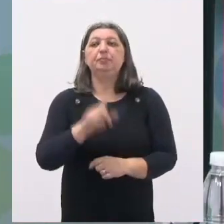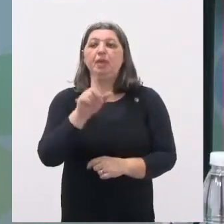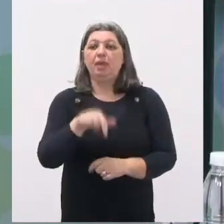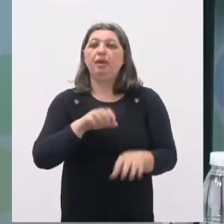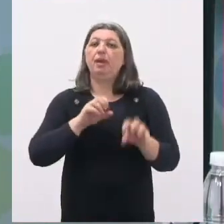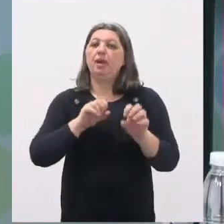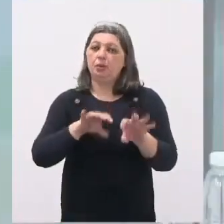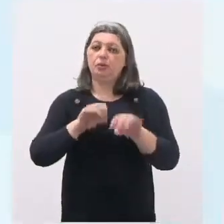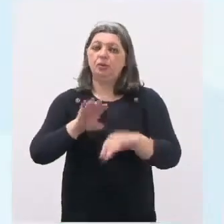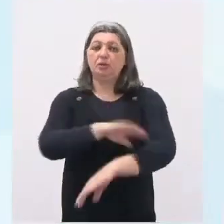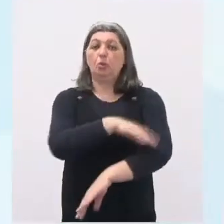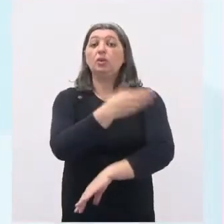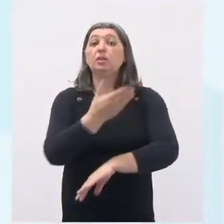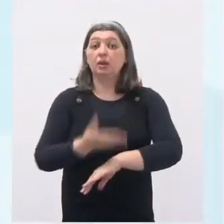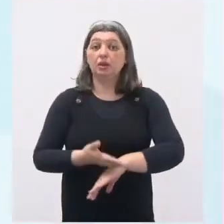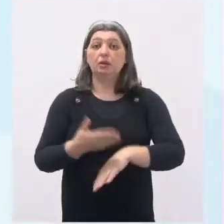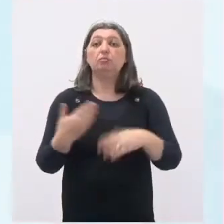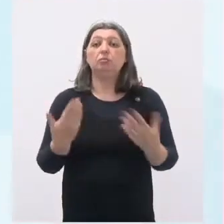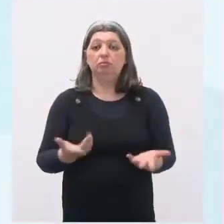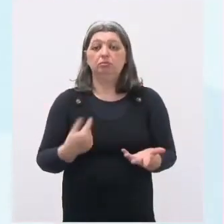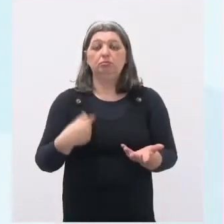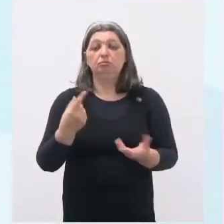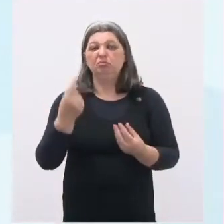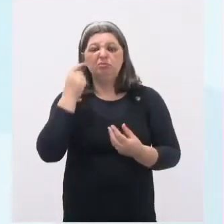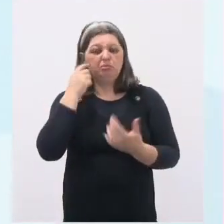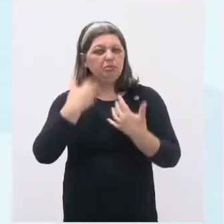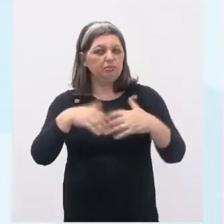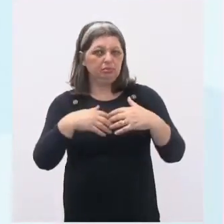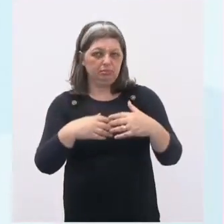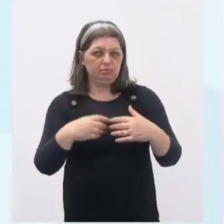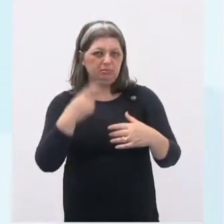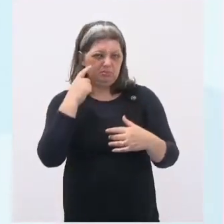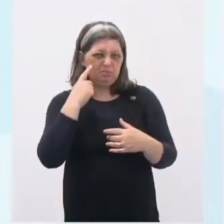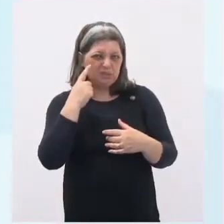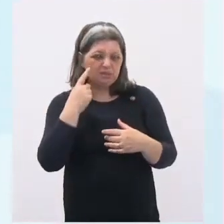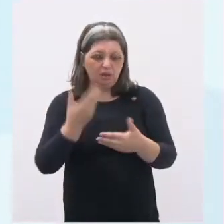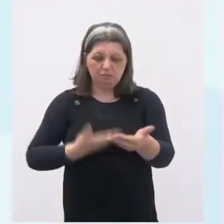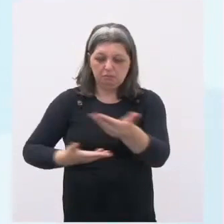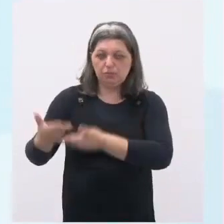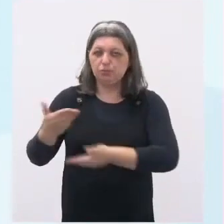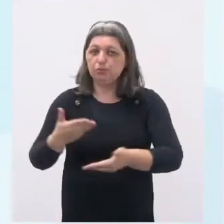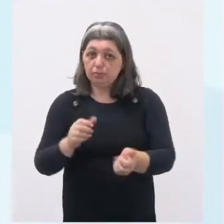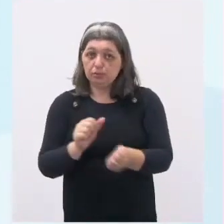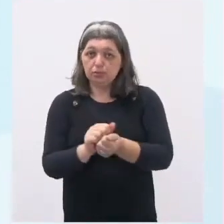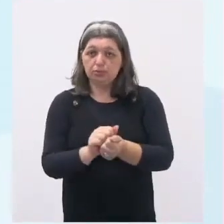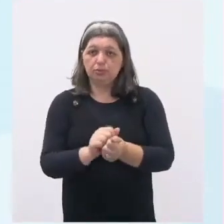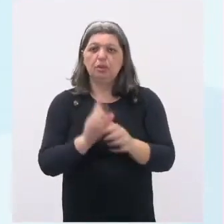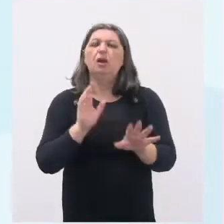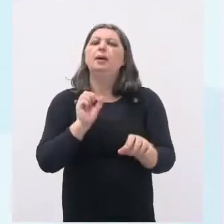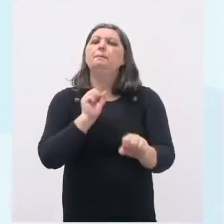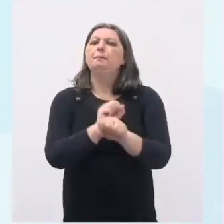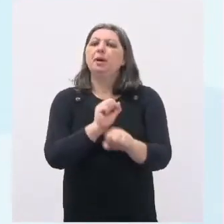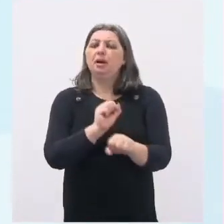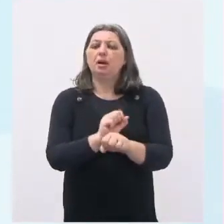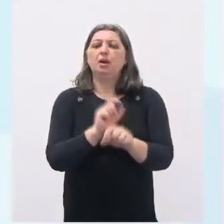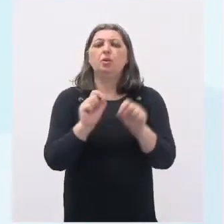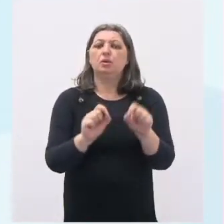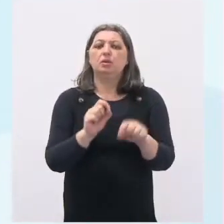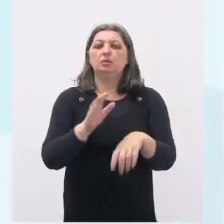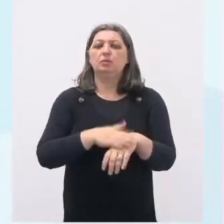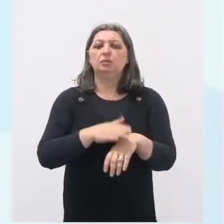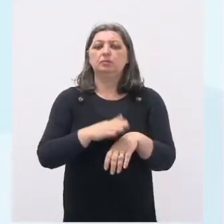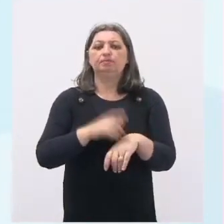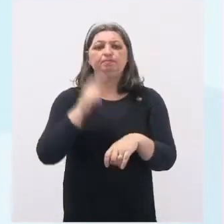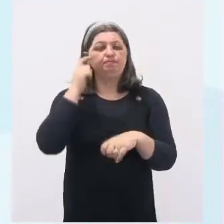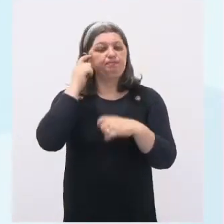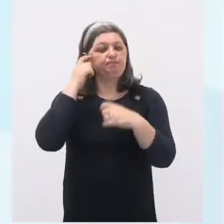integral. Mas antes da gente começar a refletir e pensar juntos, vamos parar um pouquinho aqui, né, e fazer aí